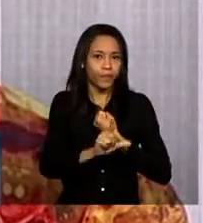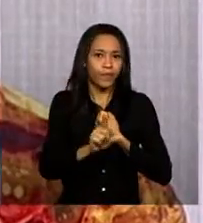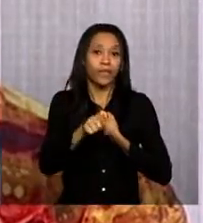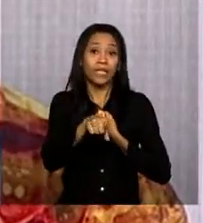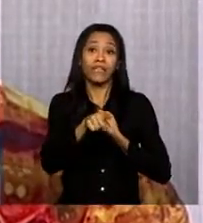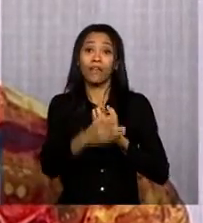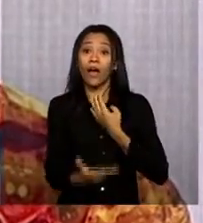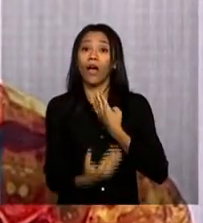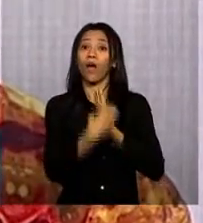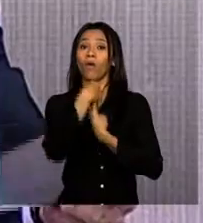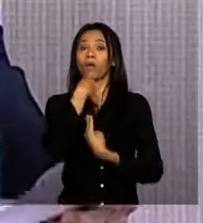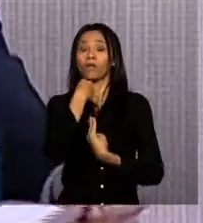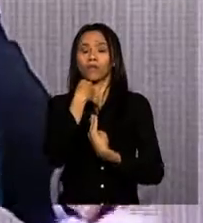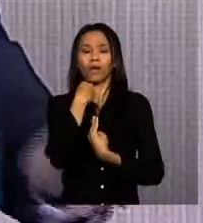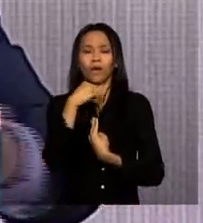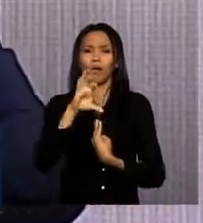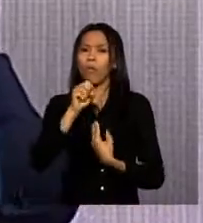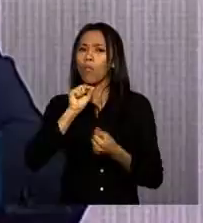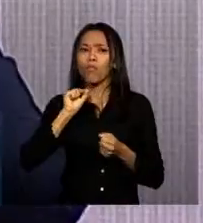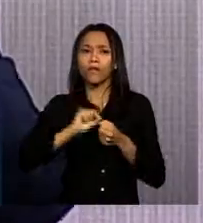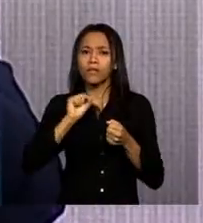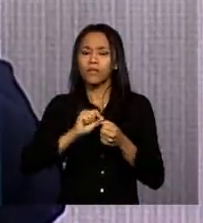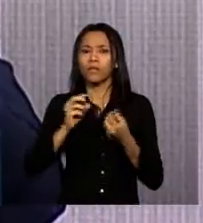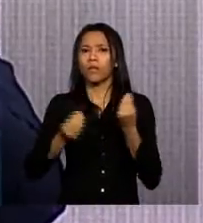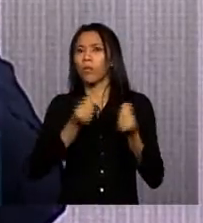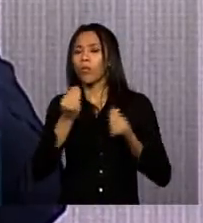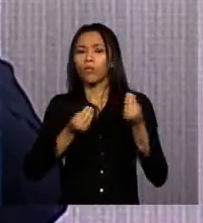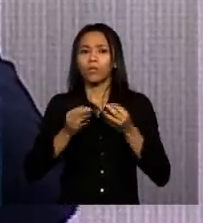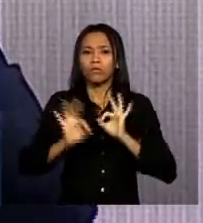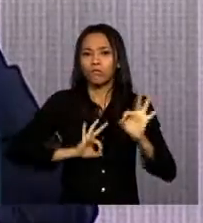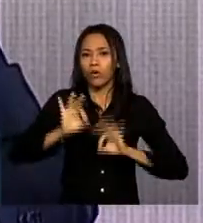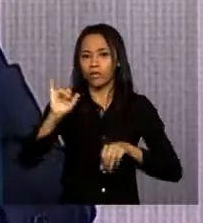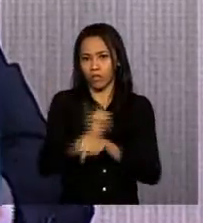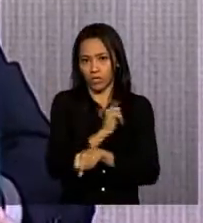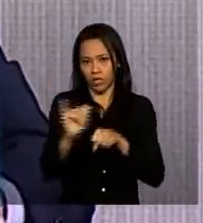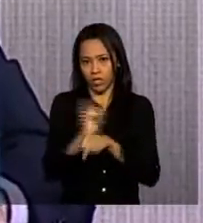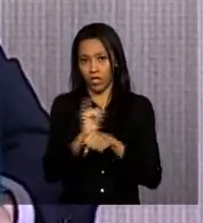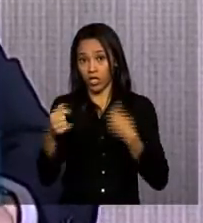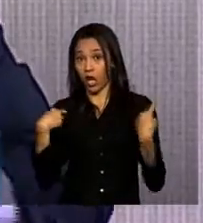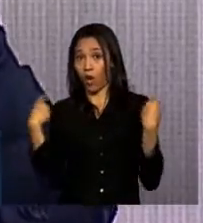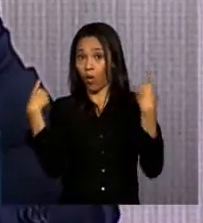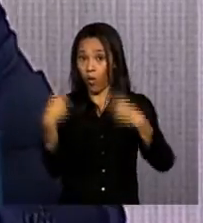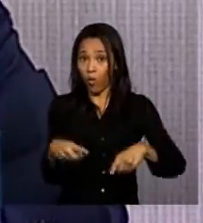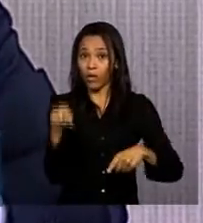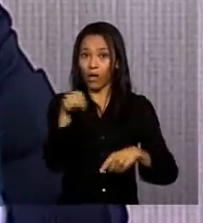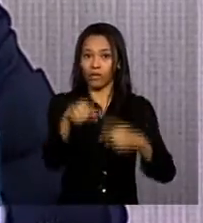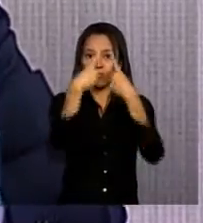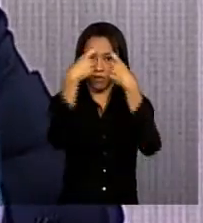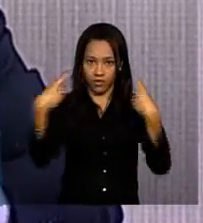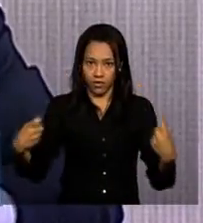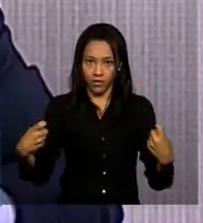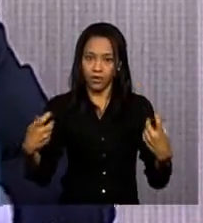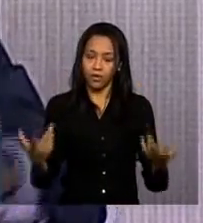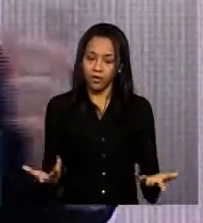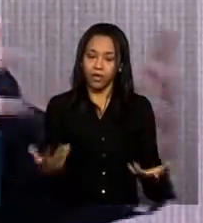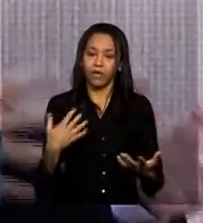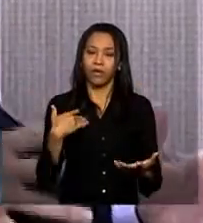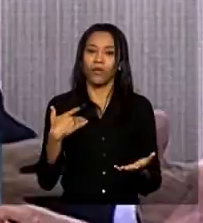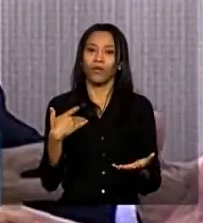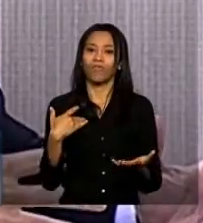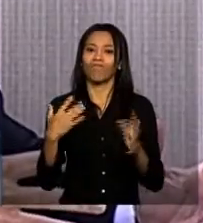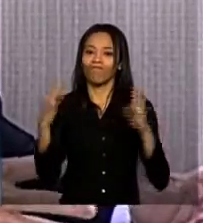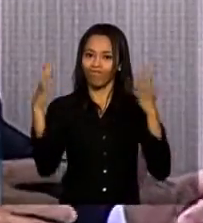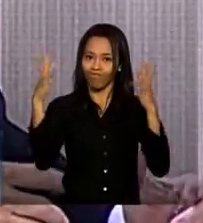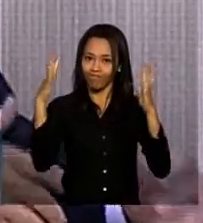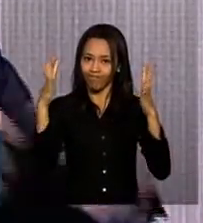decisivas para poder fazer essa estratégia de enfrentamento. Então, eu quero comemorar a nossa participação do Ministério da Saúde,